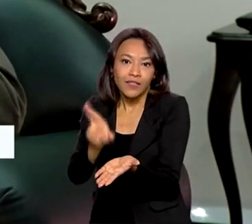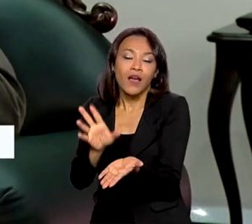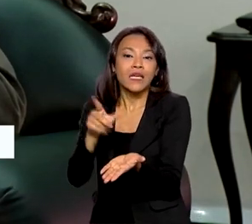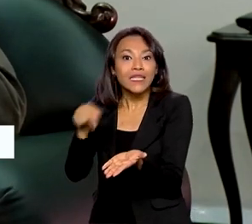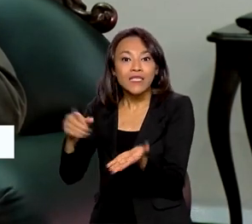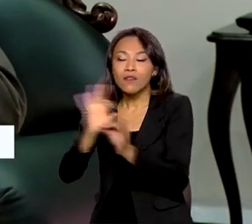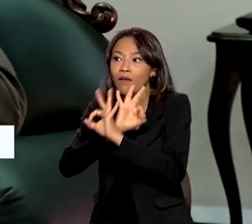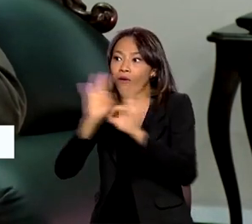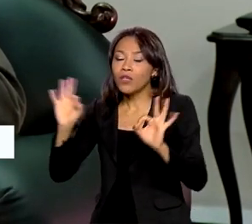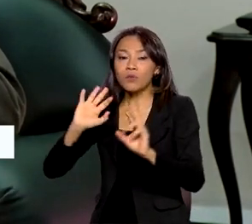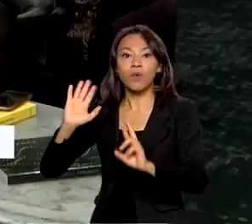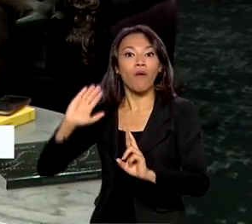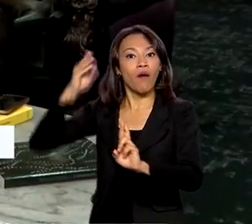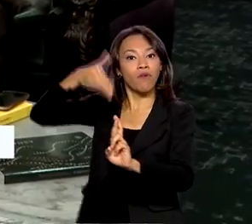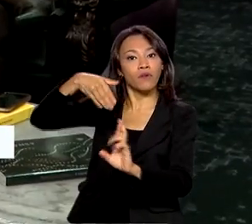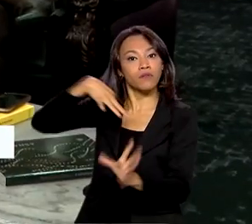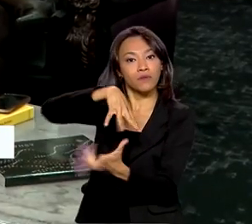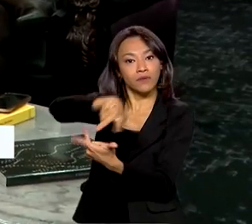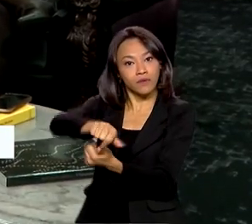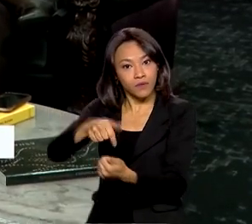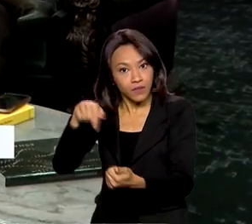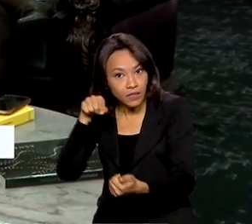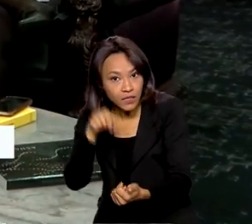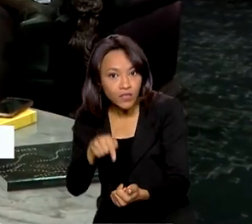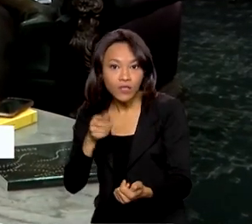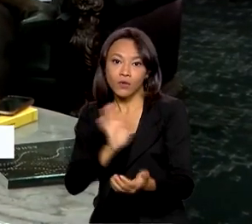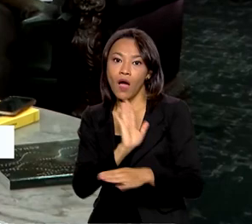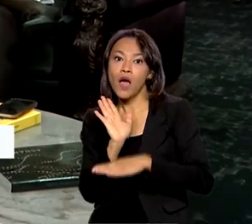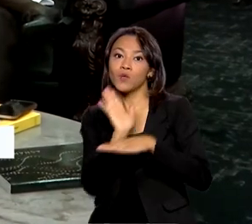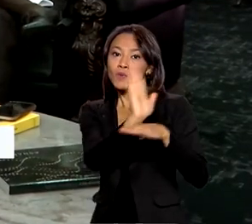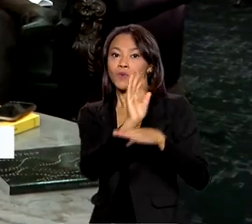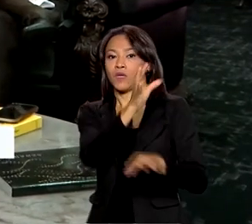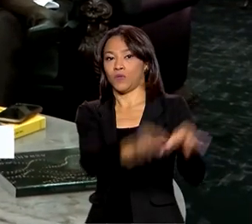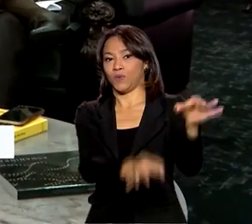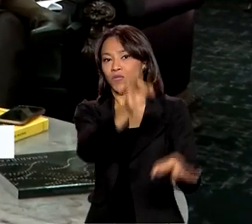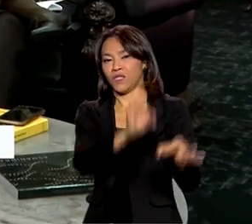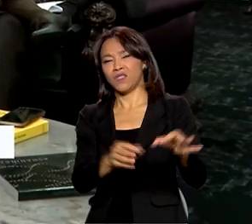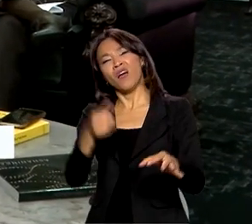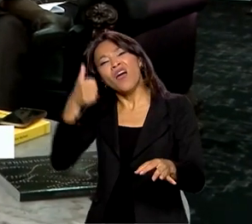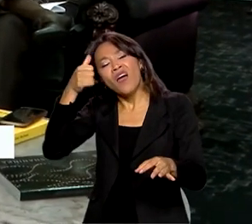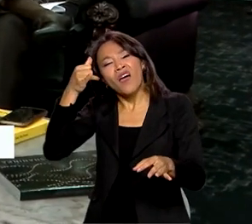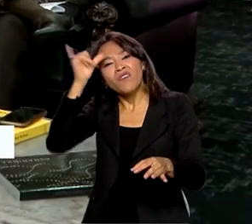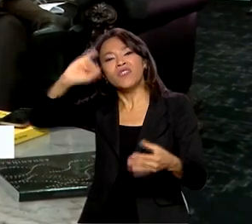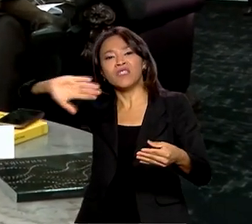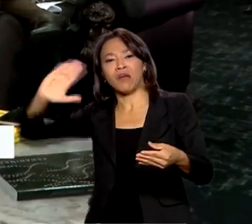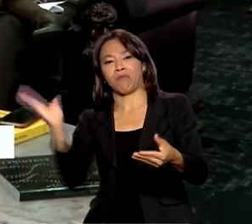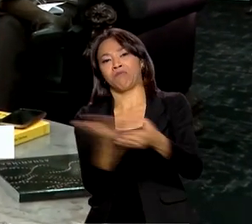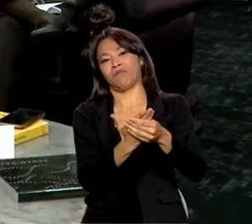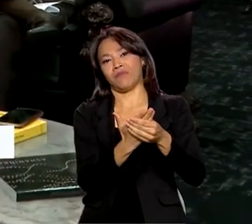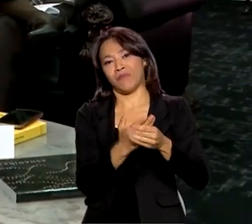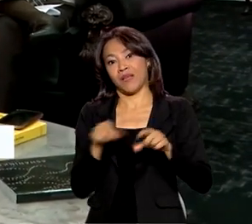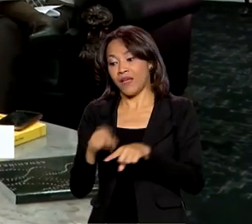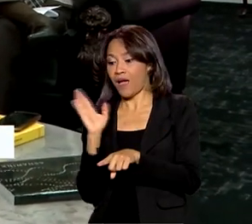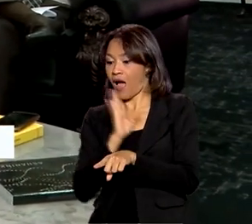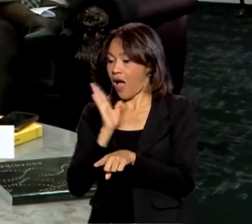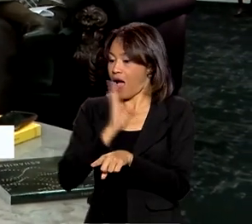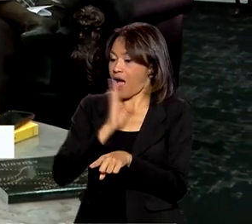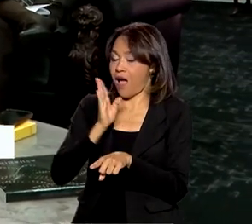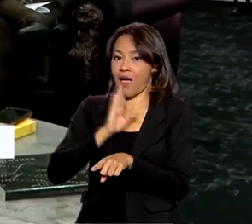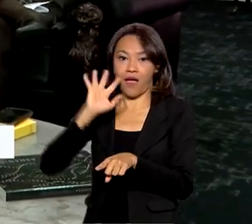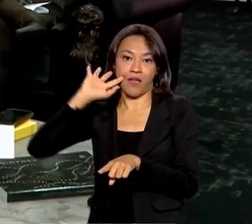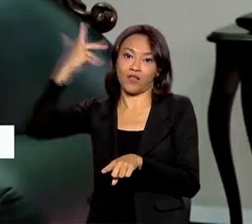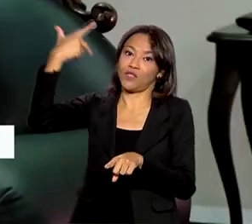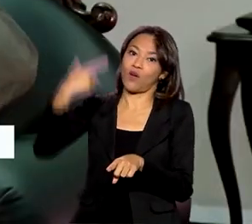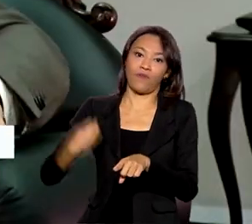exemplo para o mundo e sua ajuda a justiça a judicialização de processos resolve com celeridade a vida das empresas